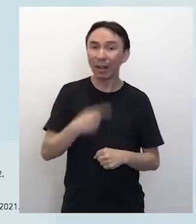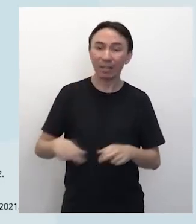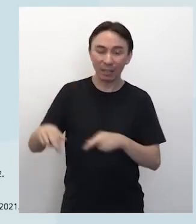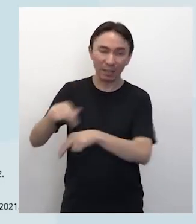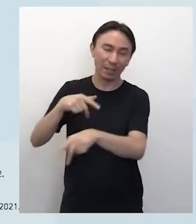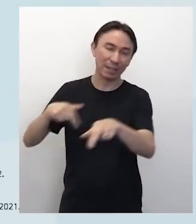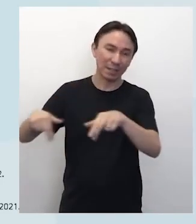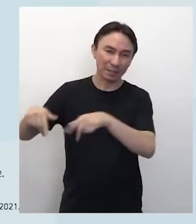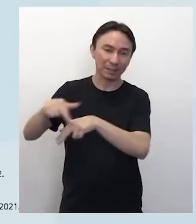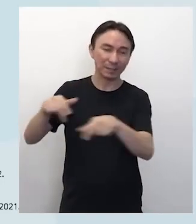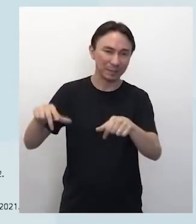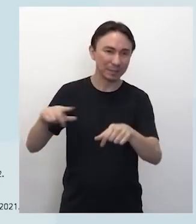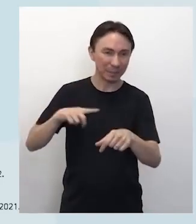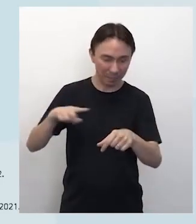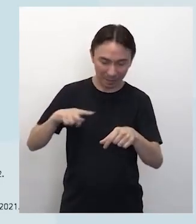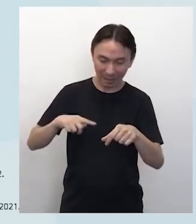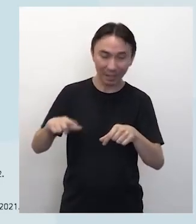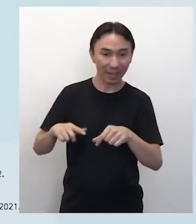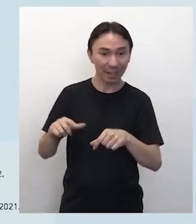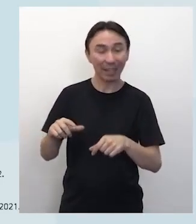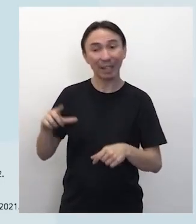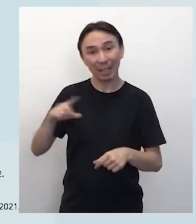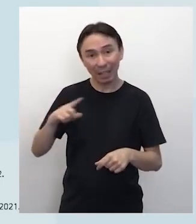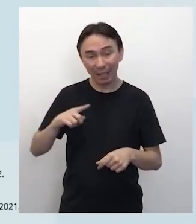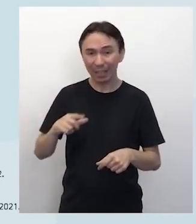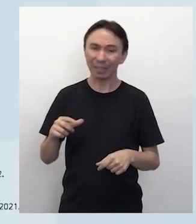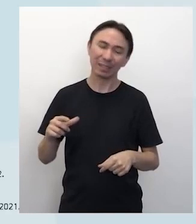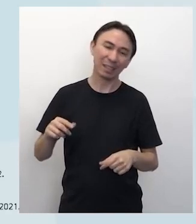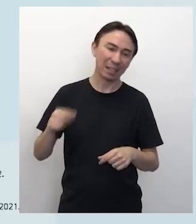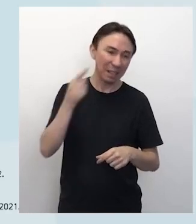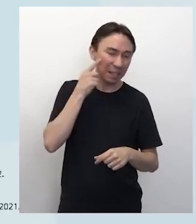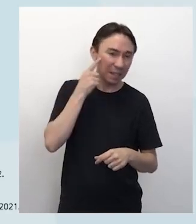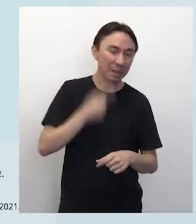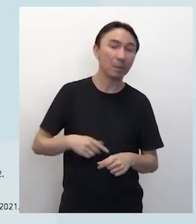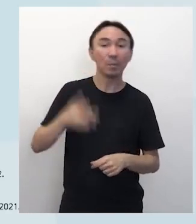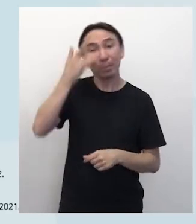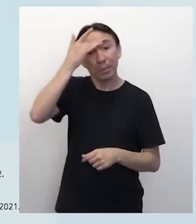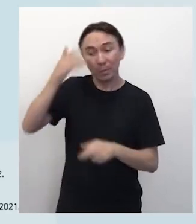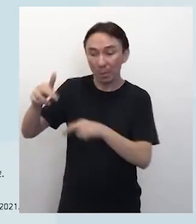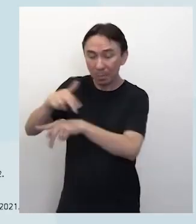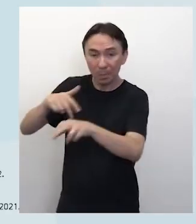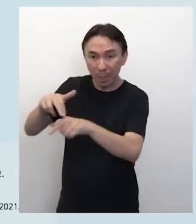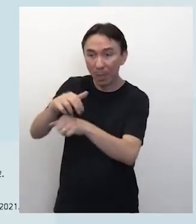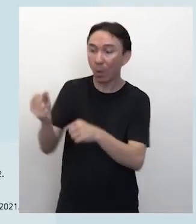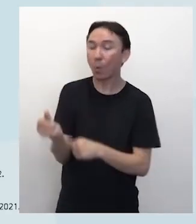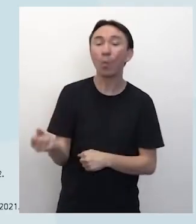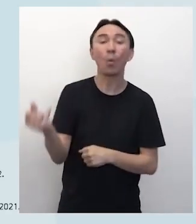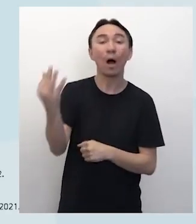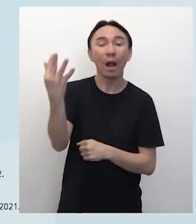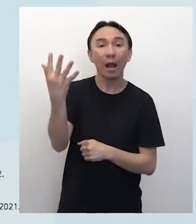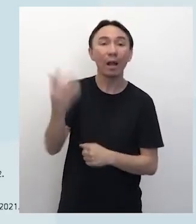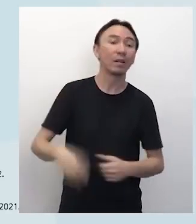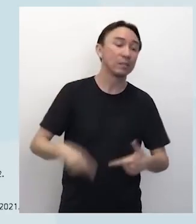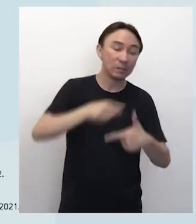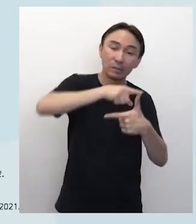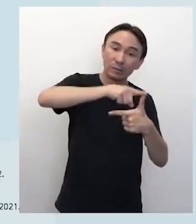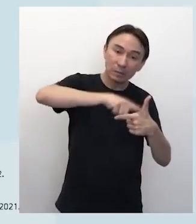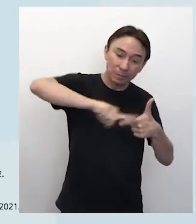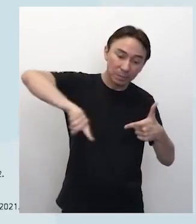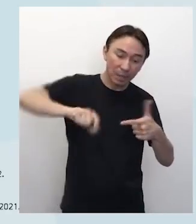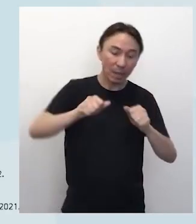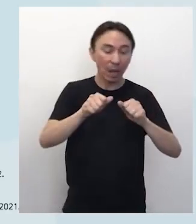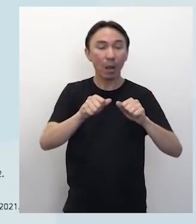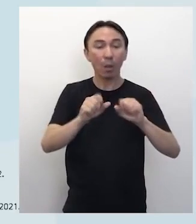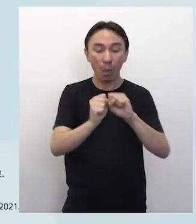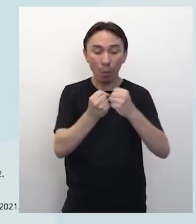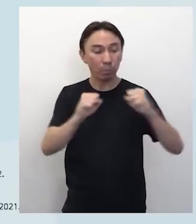demográfica, a gente faz uma média, né, do total da população com o total da área.